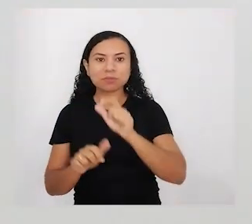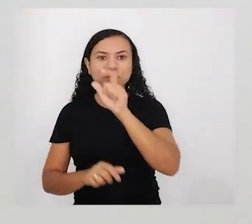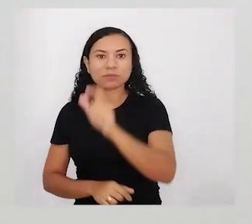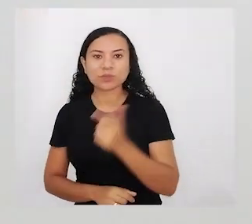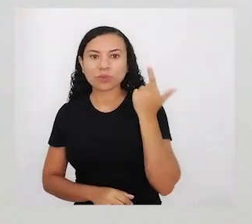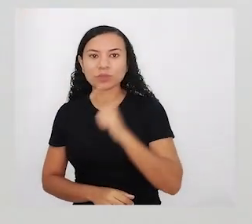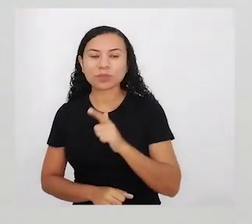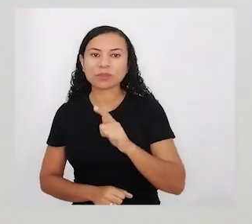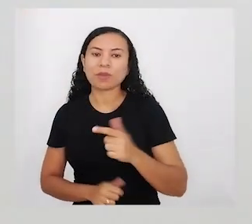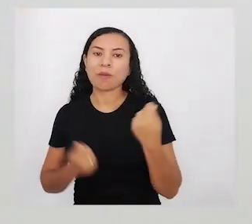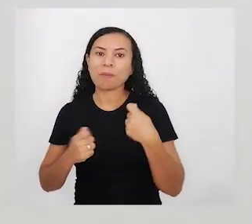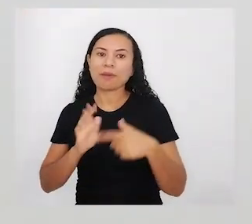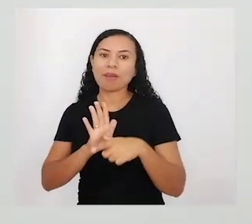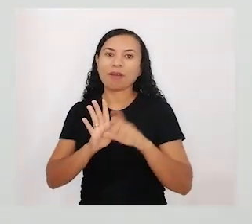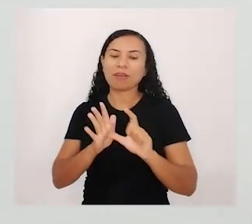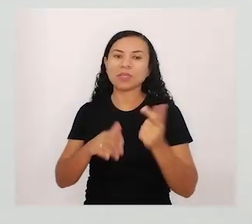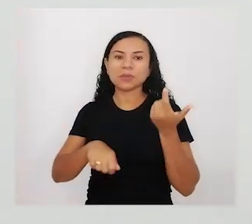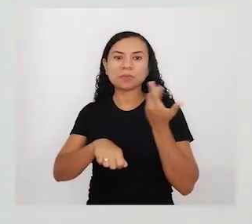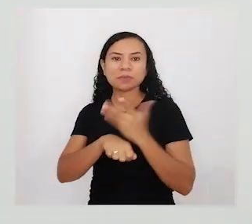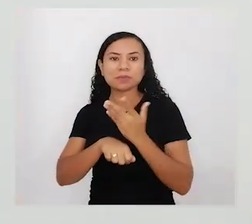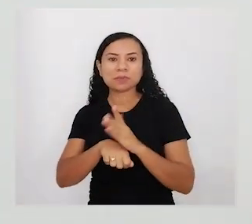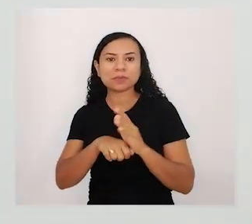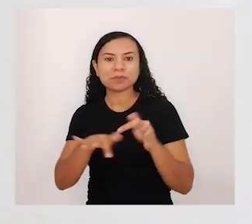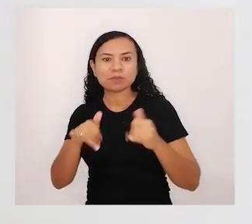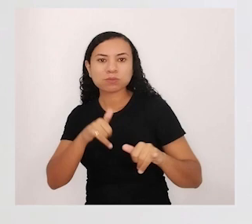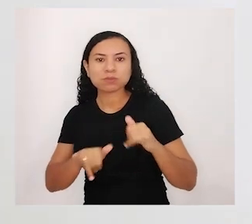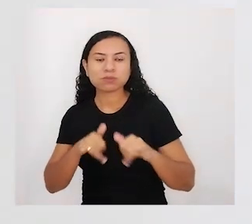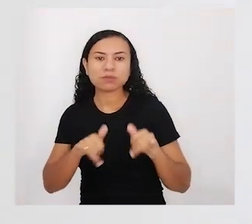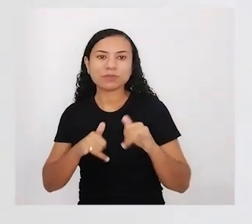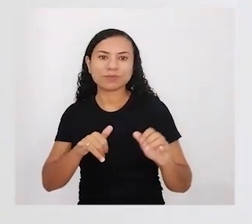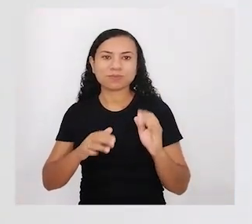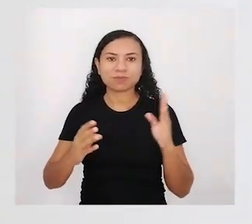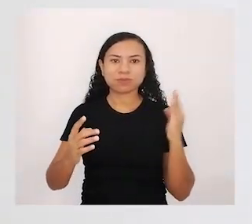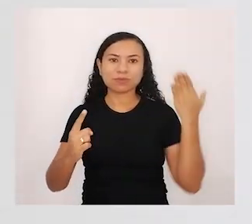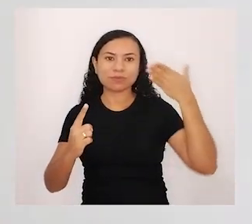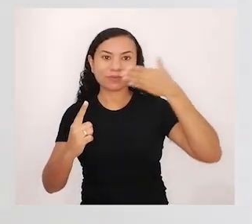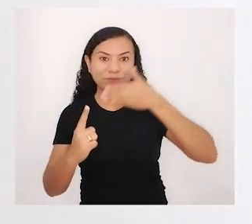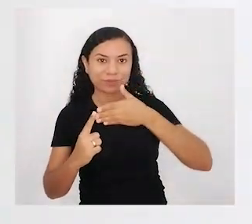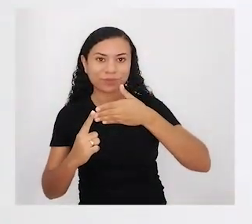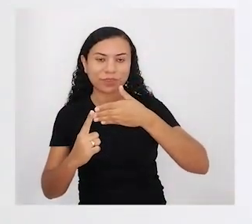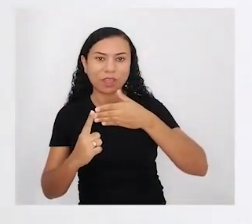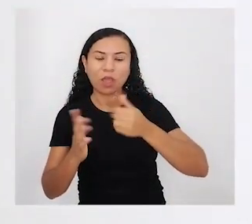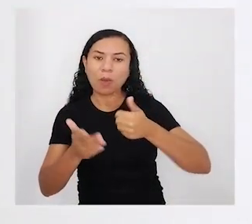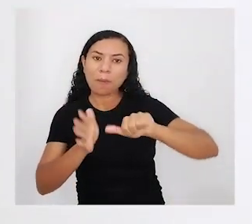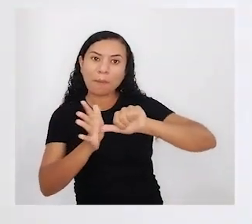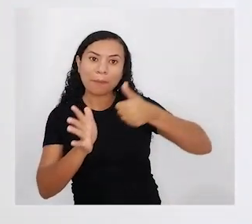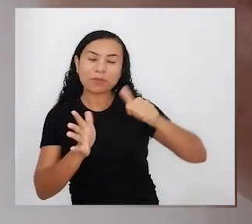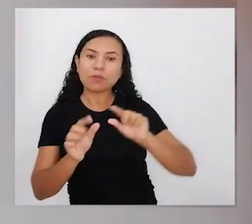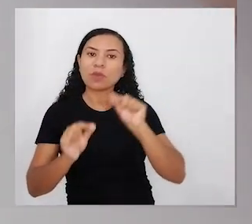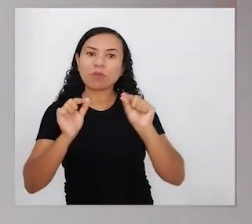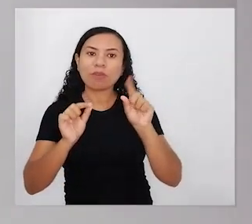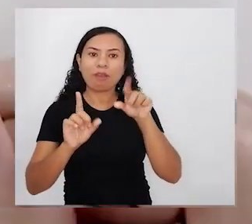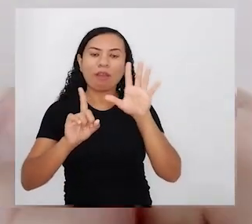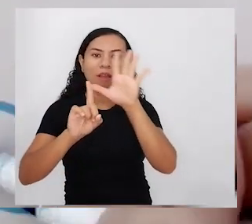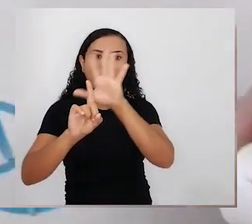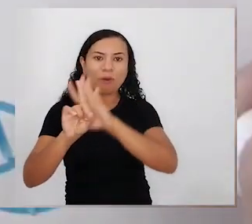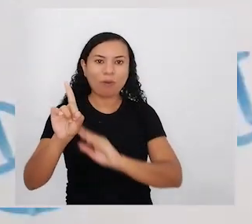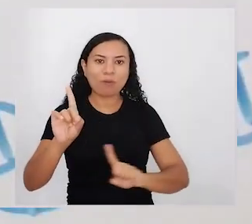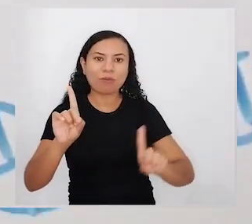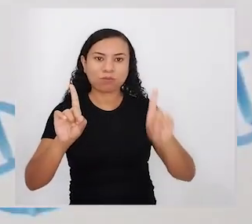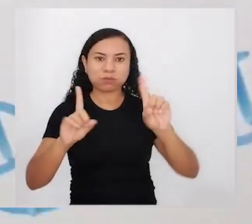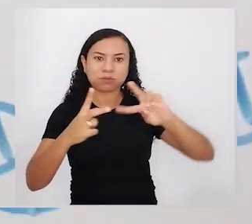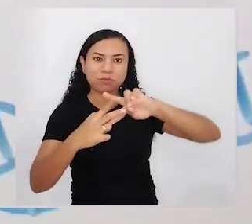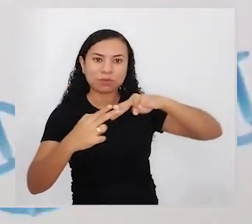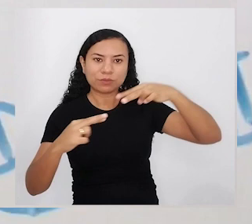modificado, precisamos trabalhar o gene de interesse. Essa primeira etapa compreende a clonagem do gene, e ela pode ser feita